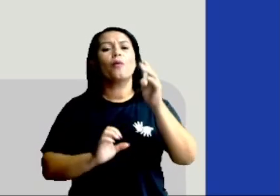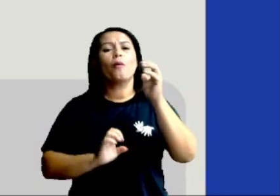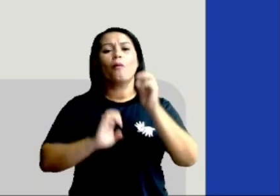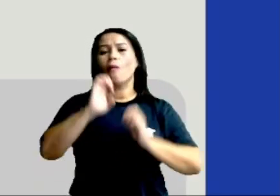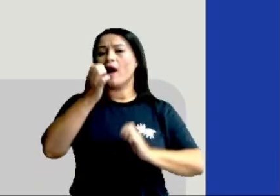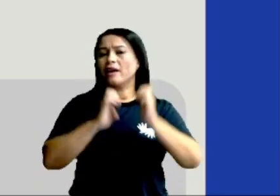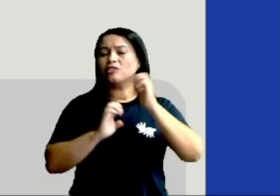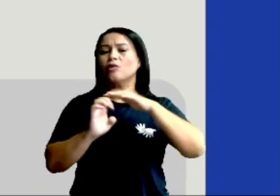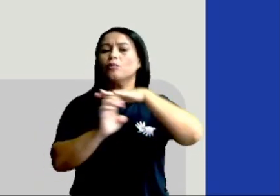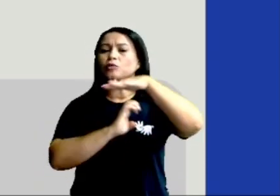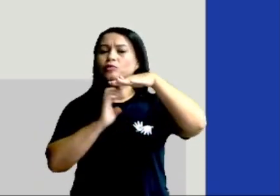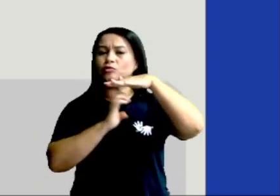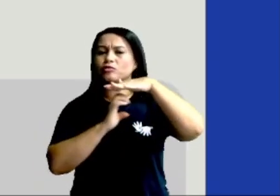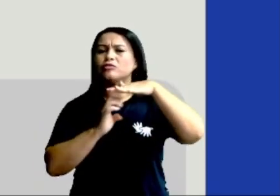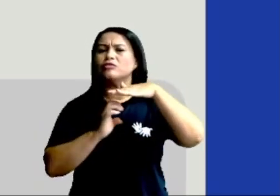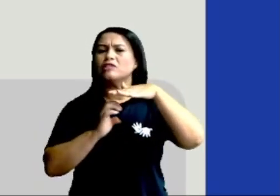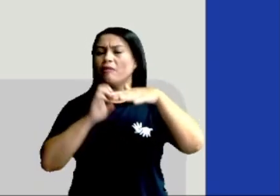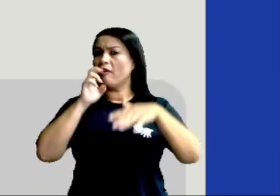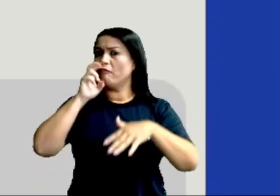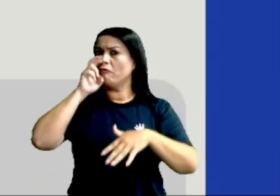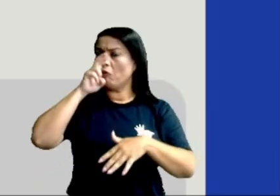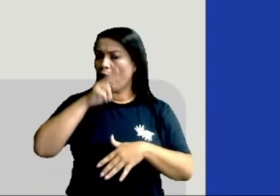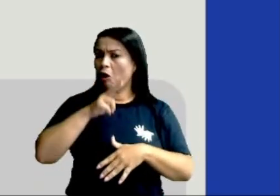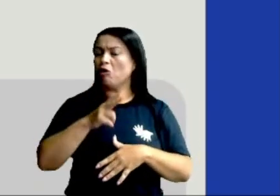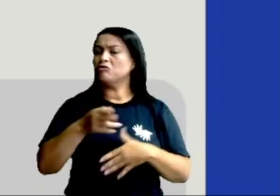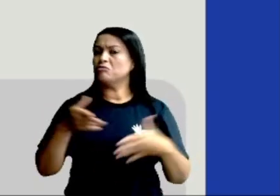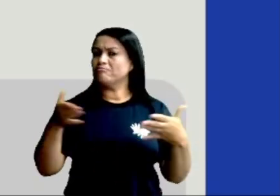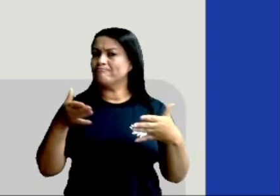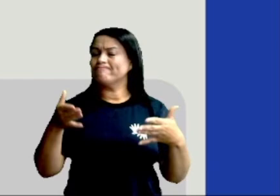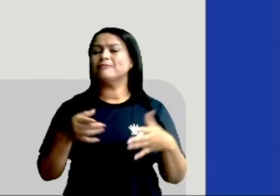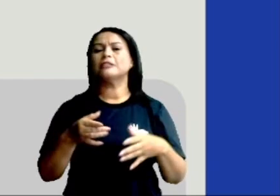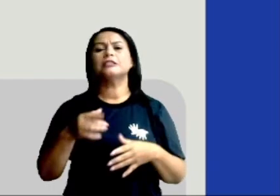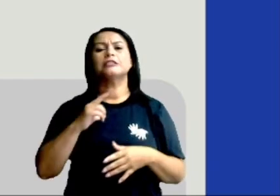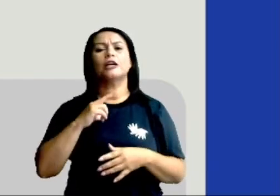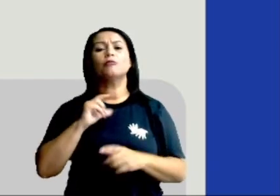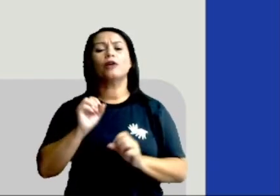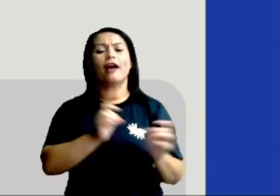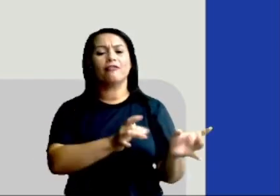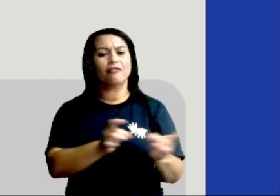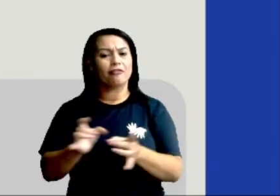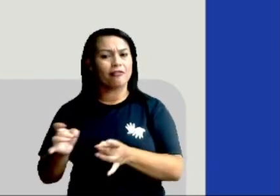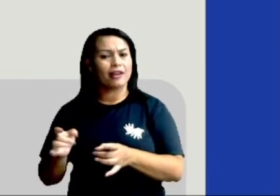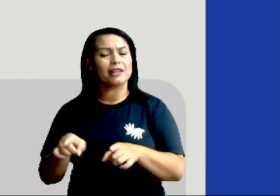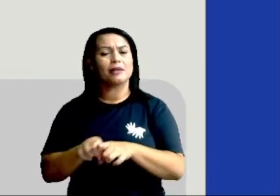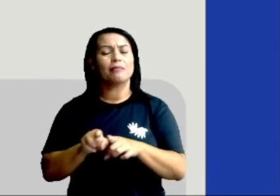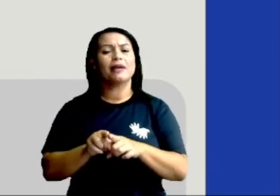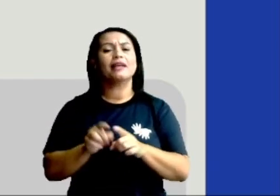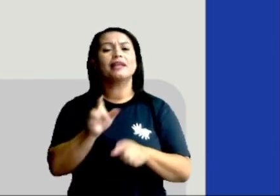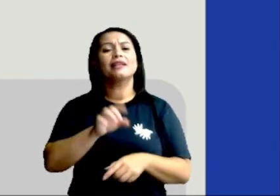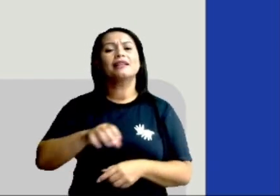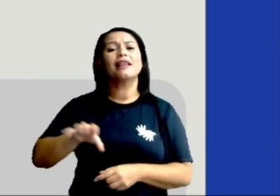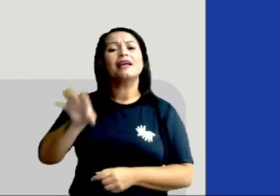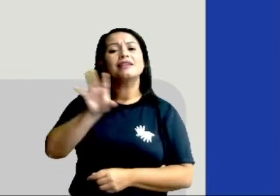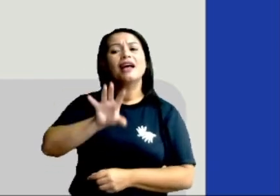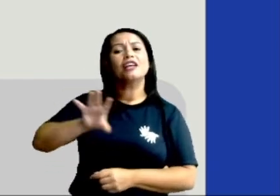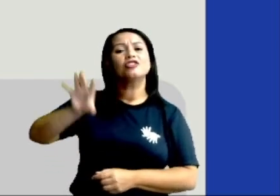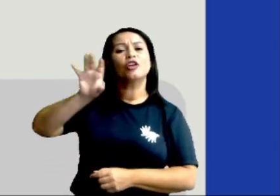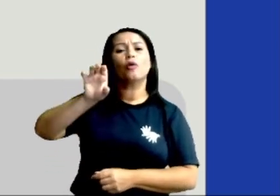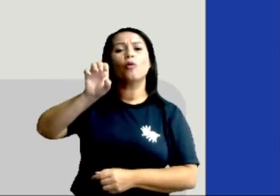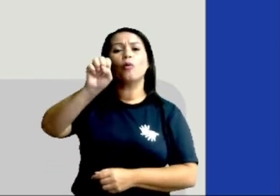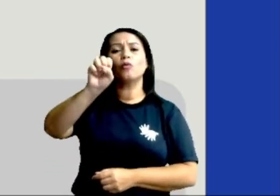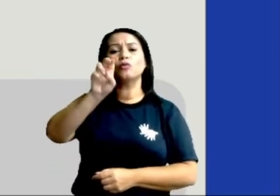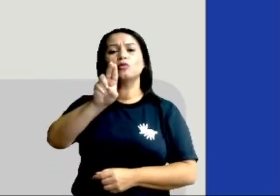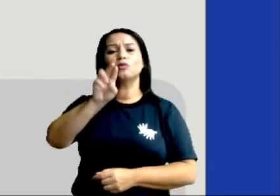forte e muito presente, o comércio em si, nessa região que a gente chama de Sudeste, tá? Então, vem